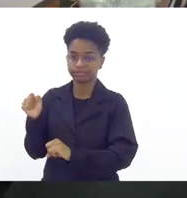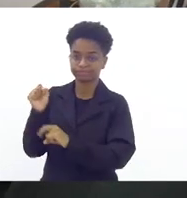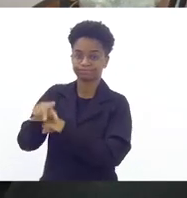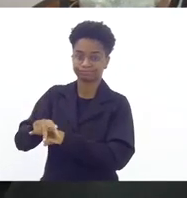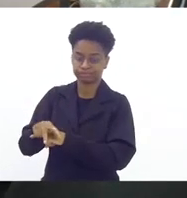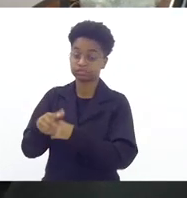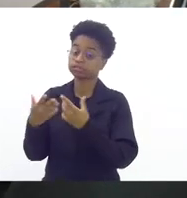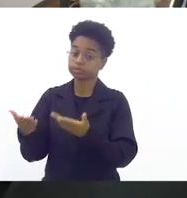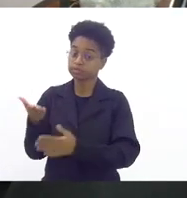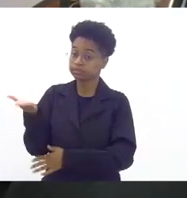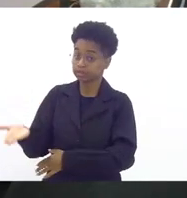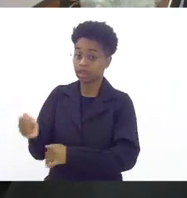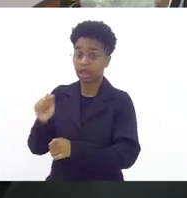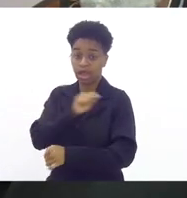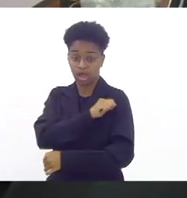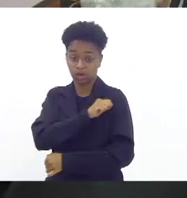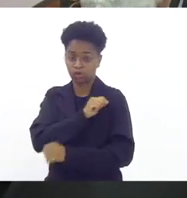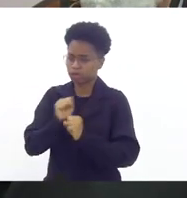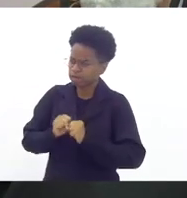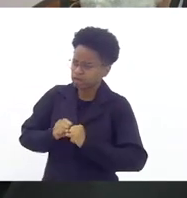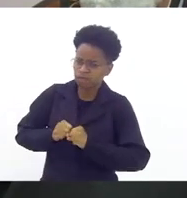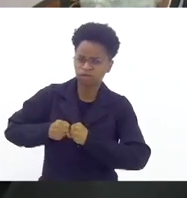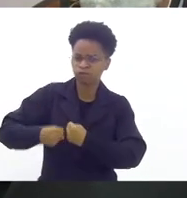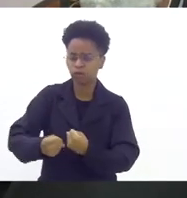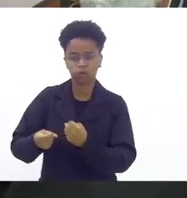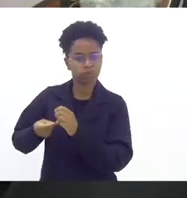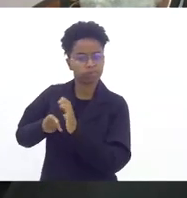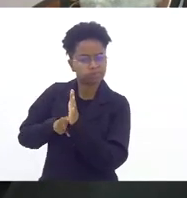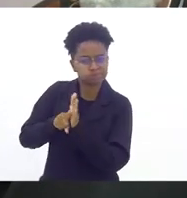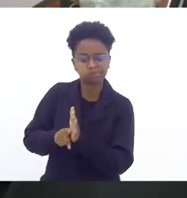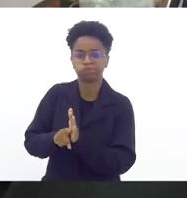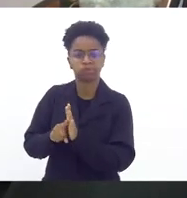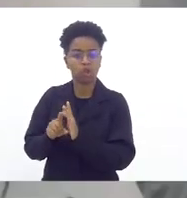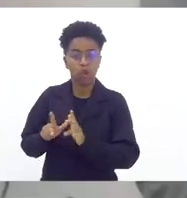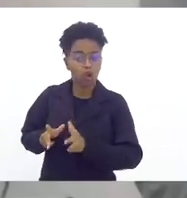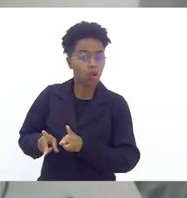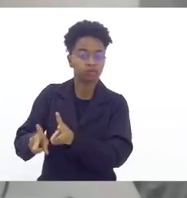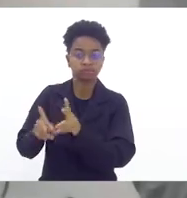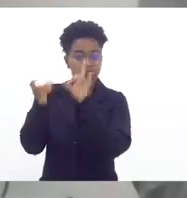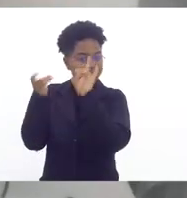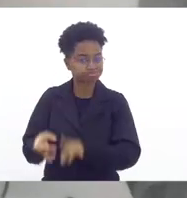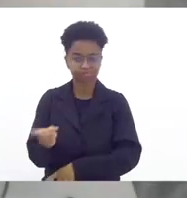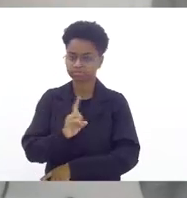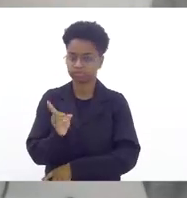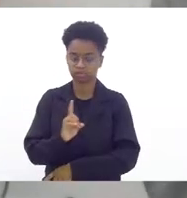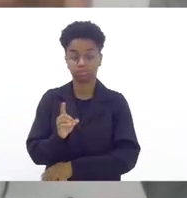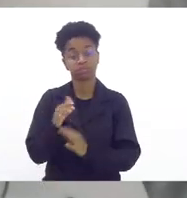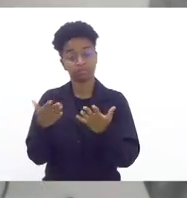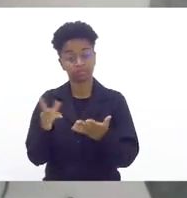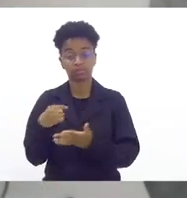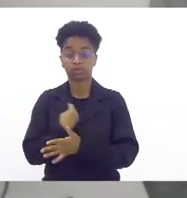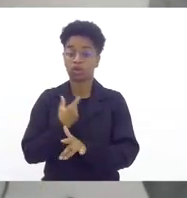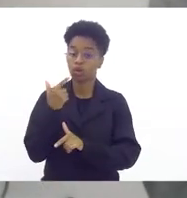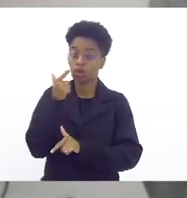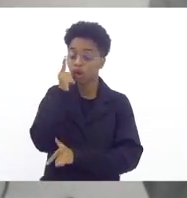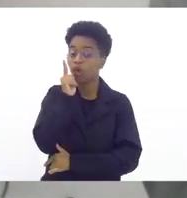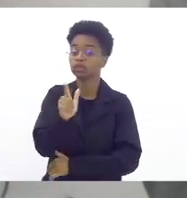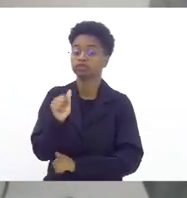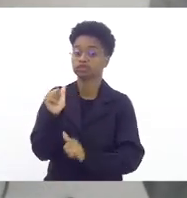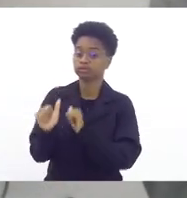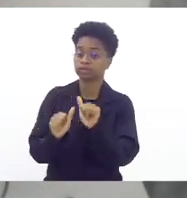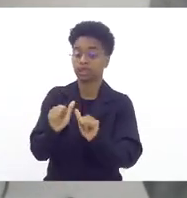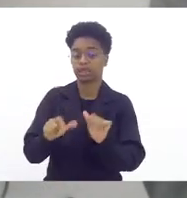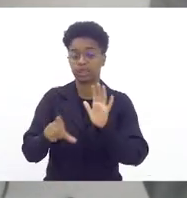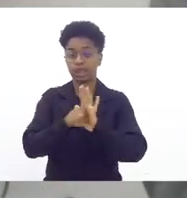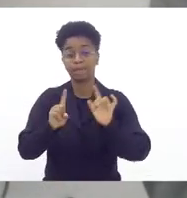estudantes cotistas se apegavam e iam lá a fundo e não largavam de jeito nenhum. E nós conseguimos renovar, embora um grupo de